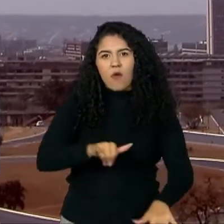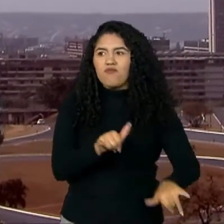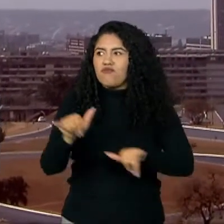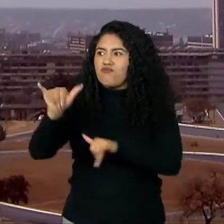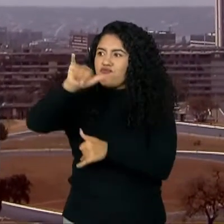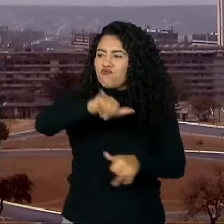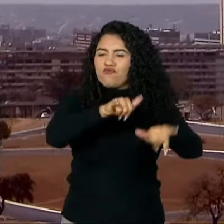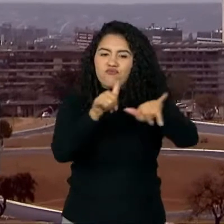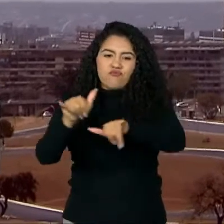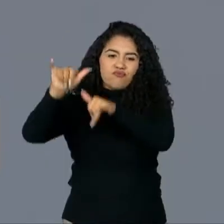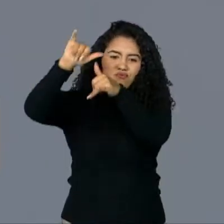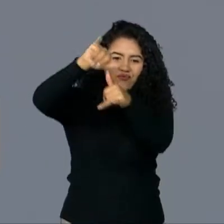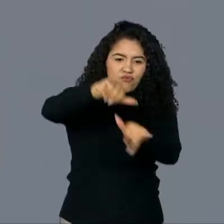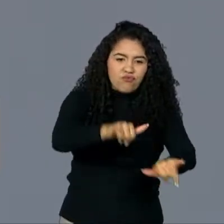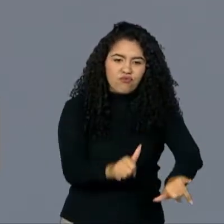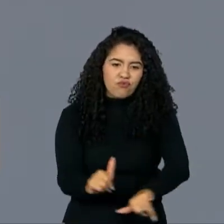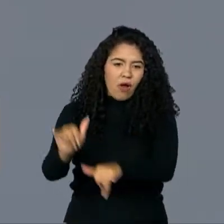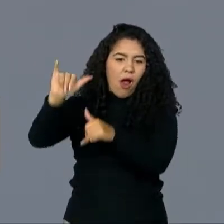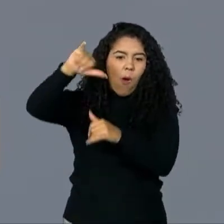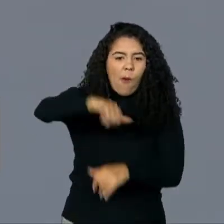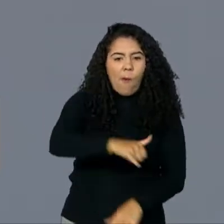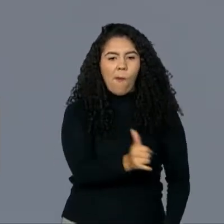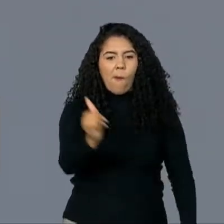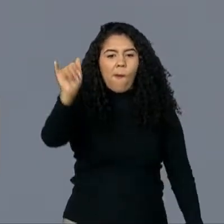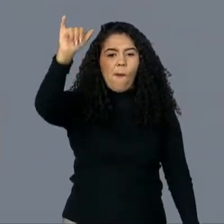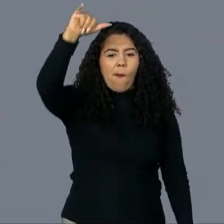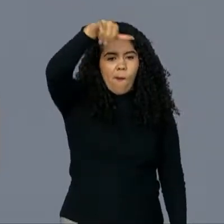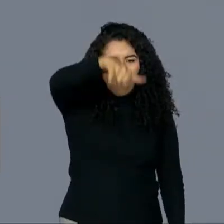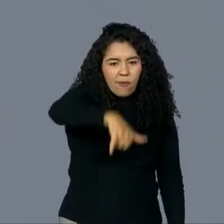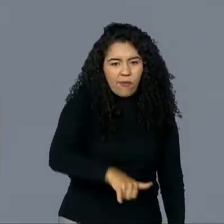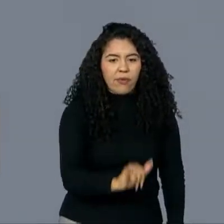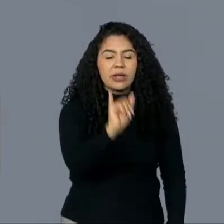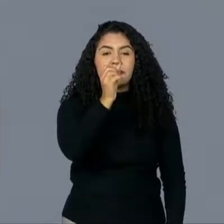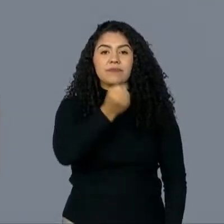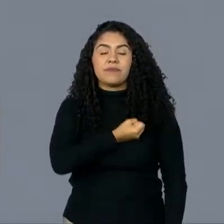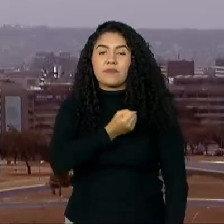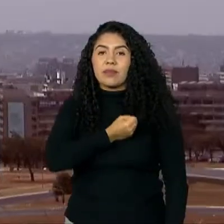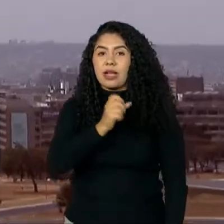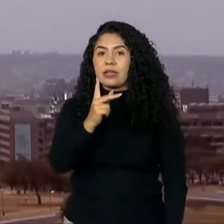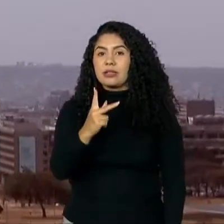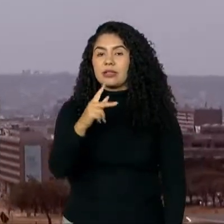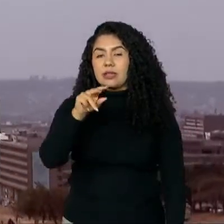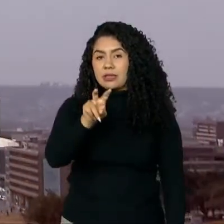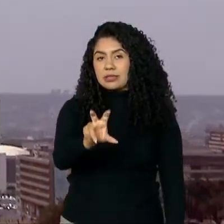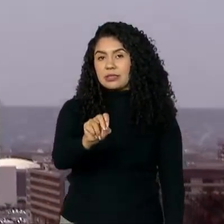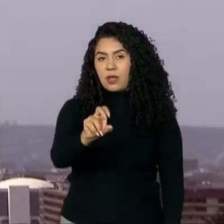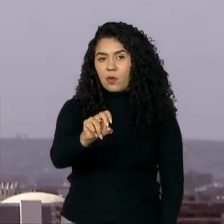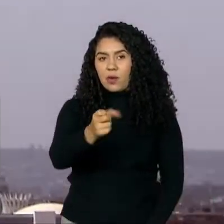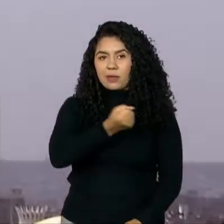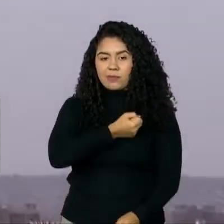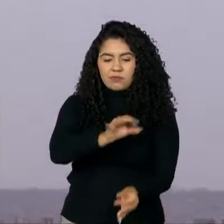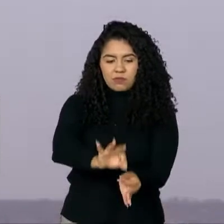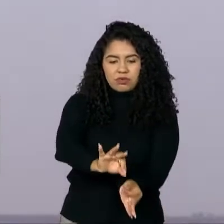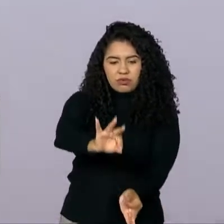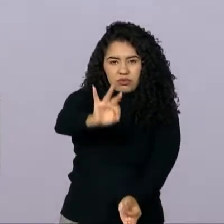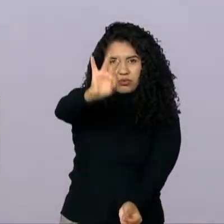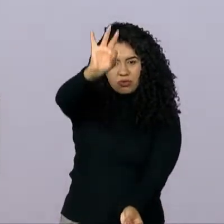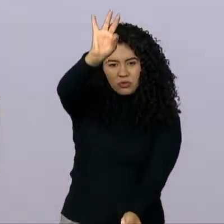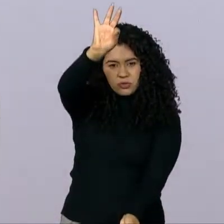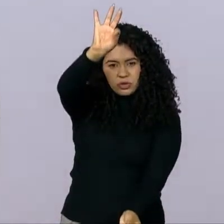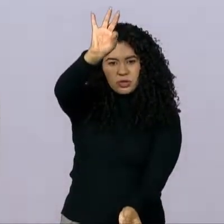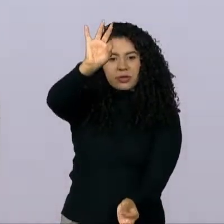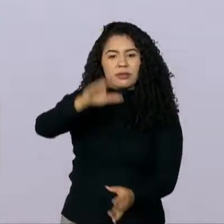Elas são executadas a aproximadamente 50 metros de altura. Então, aí, quando você coloca os prédios que tem ao